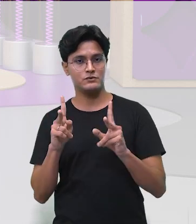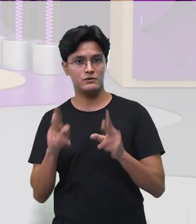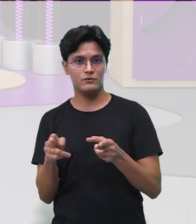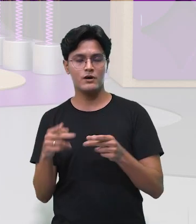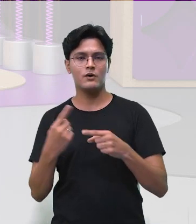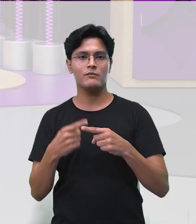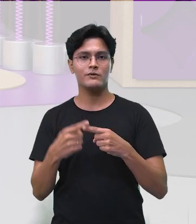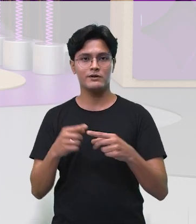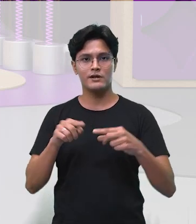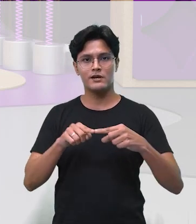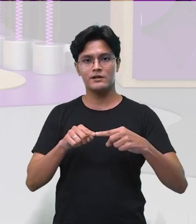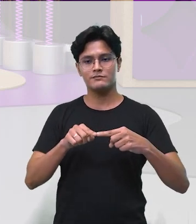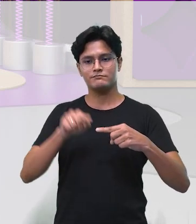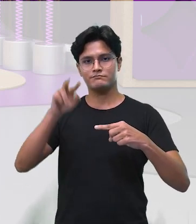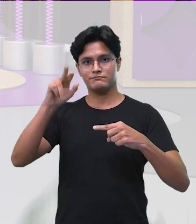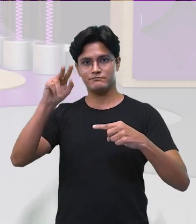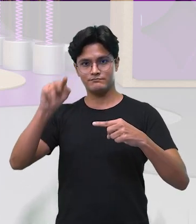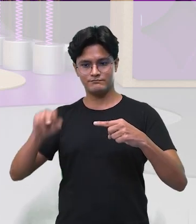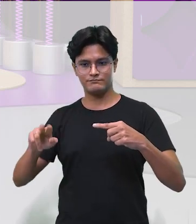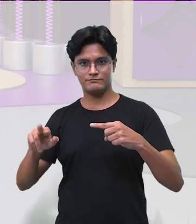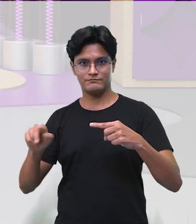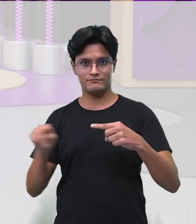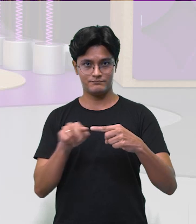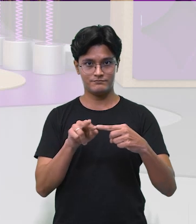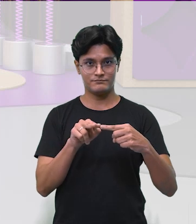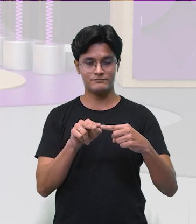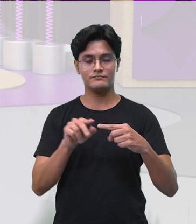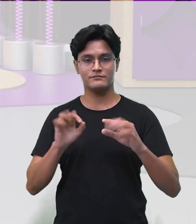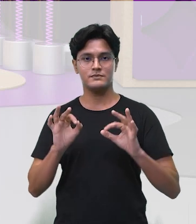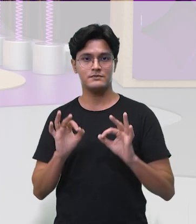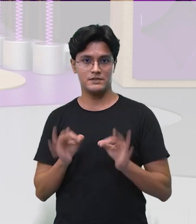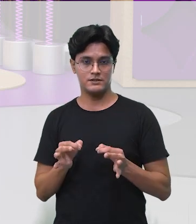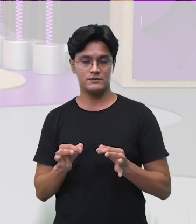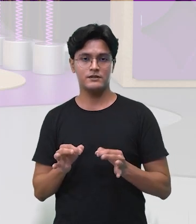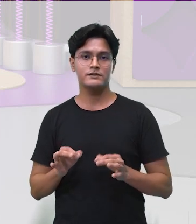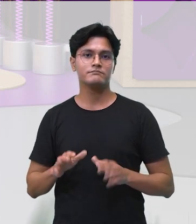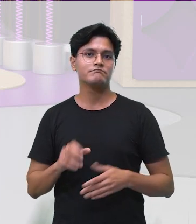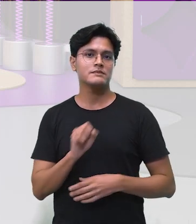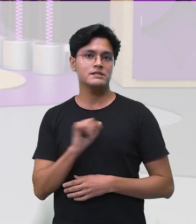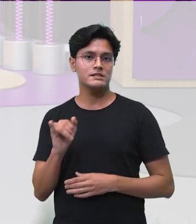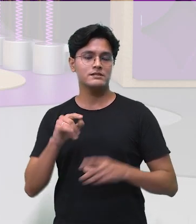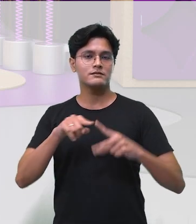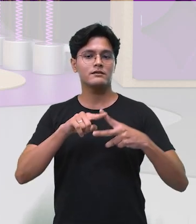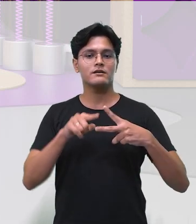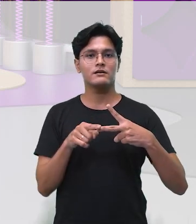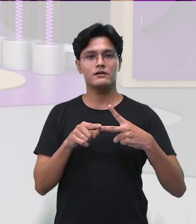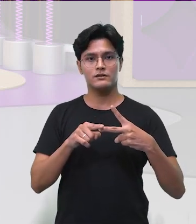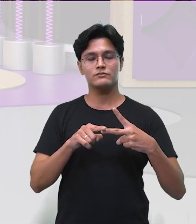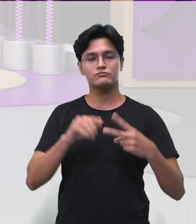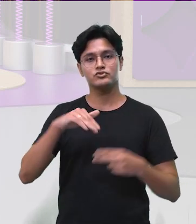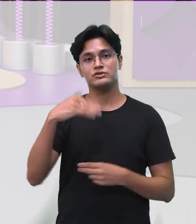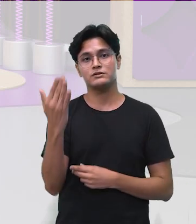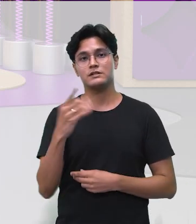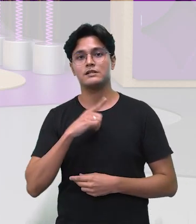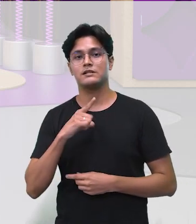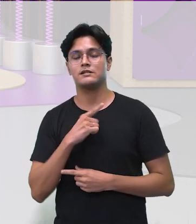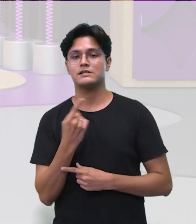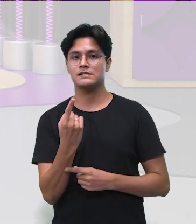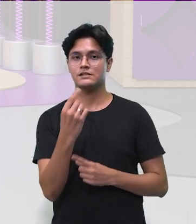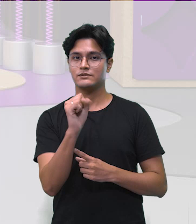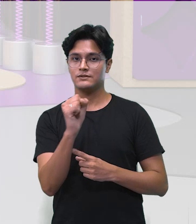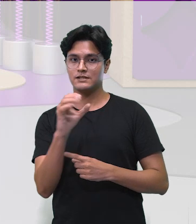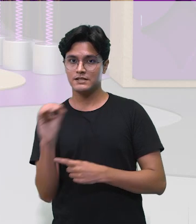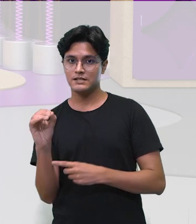de um triângulo equilátero, tudo bem? Então, se o ângulo externo ali tem um valor de 80 graus,